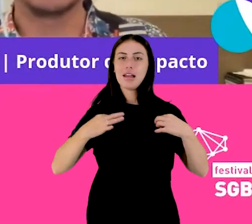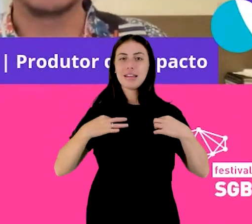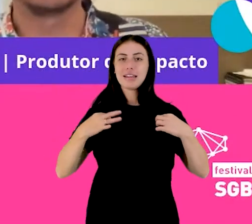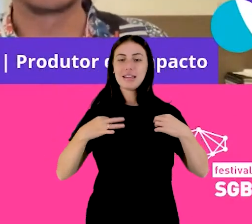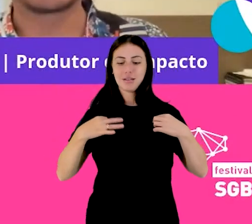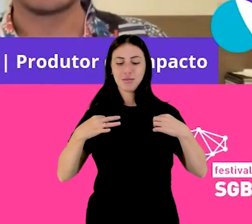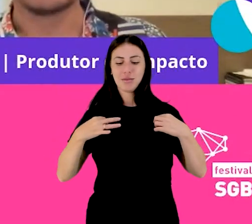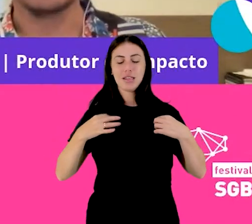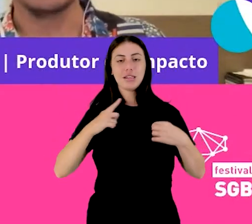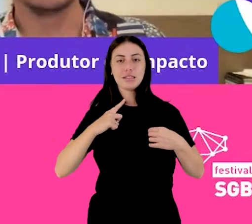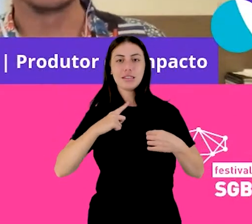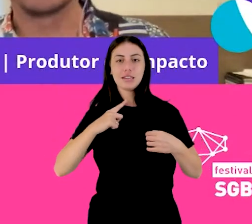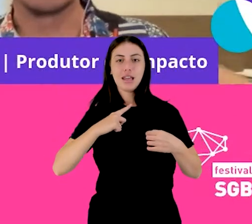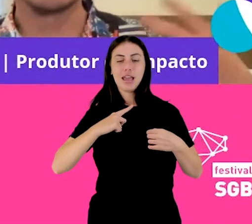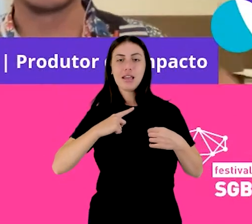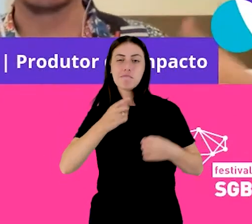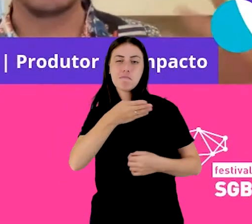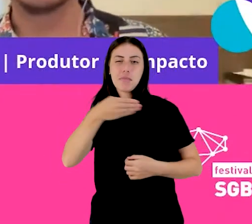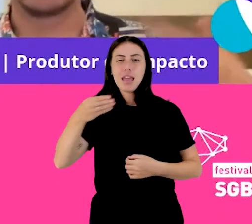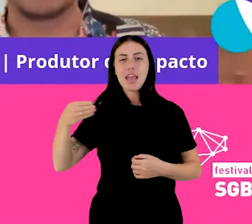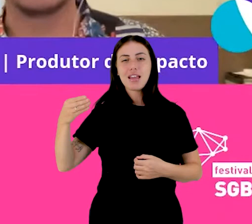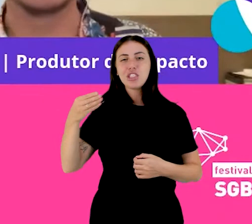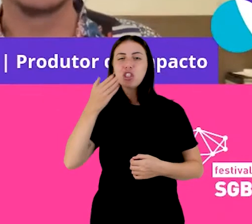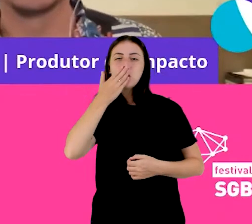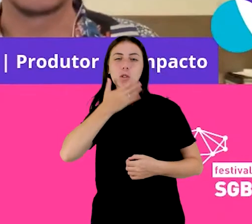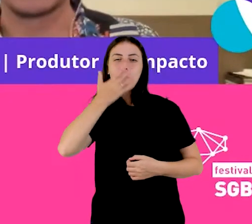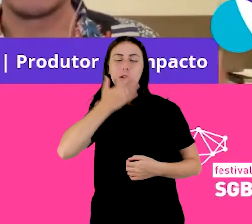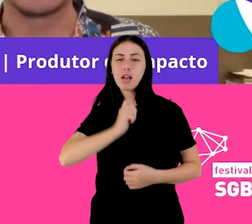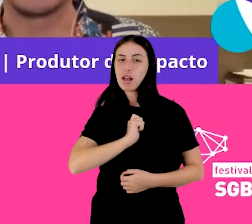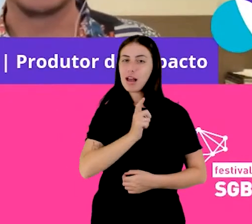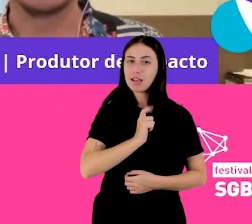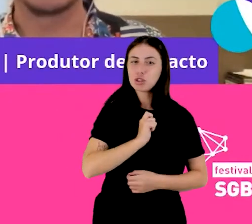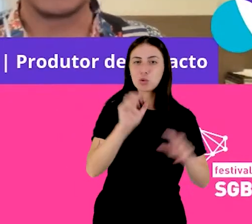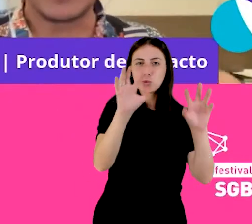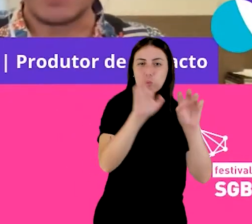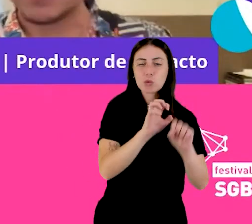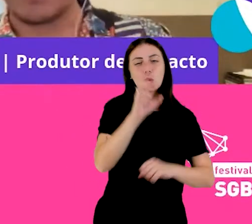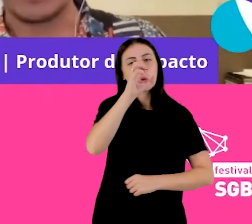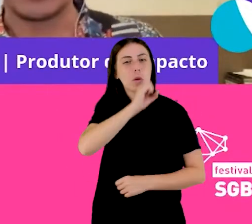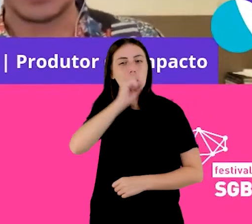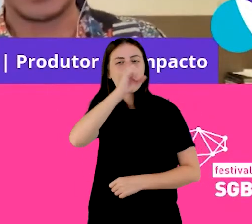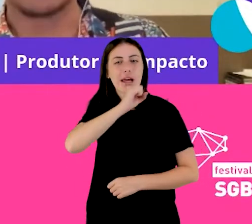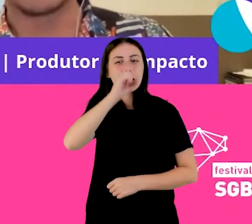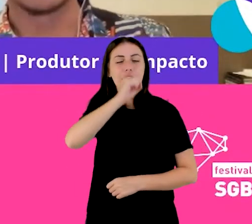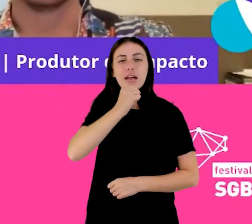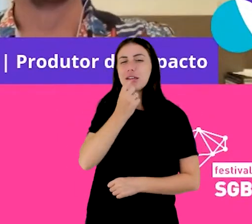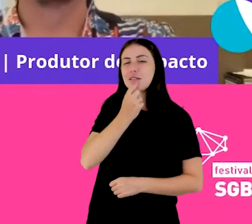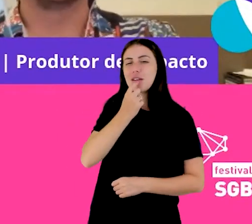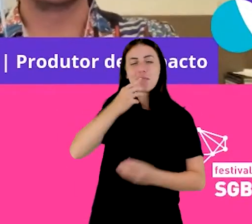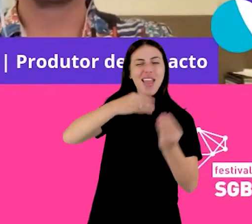meio amarela. E estou usando uma camisa bem estampada, nos tons da camisa do Rick, mas a minha tem estampas de peixe, de